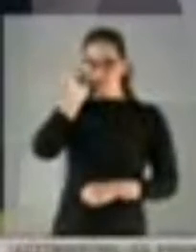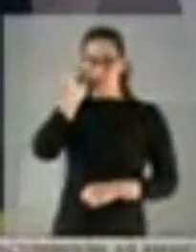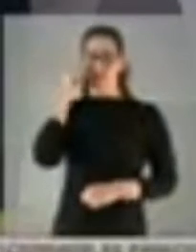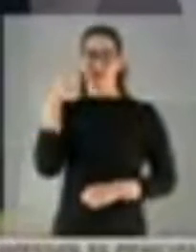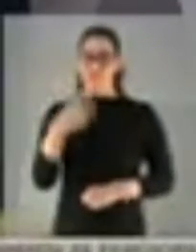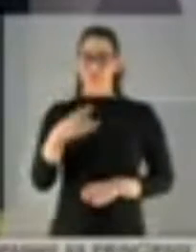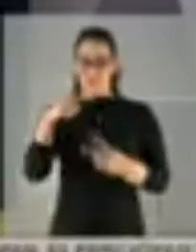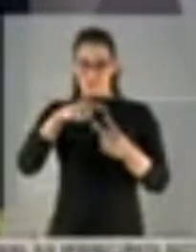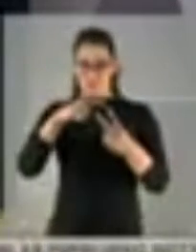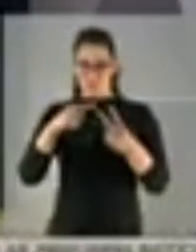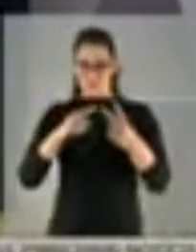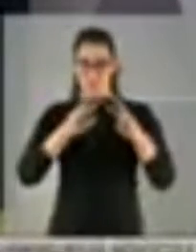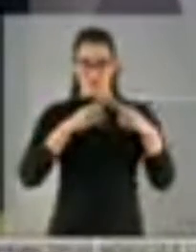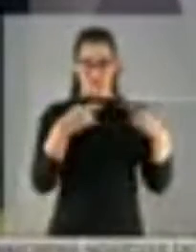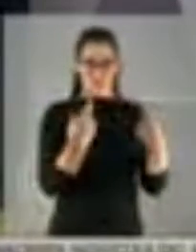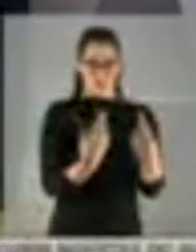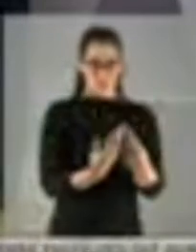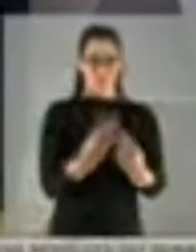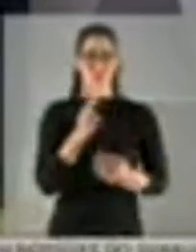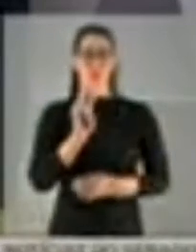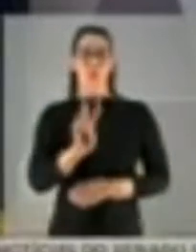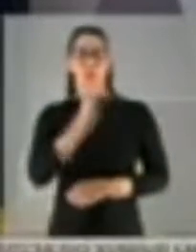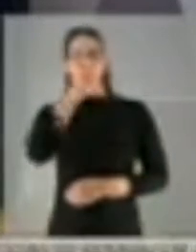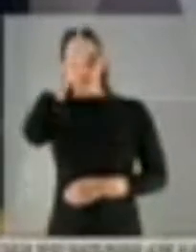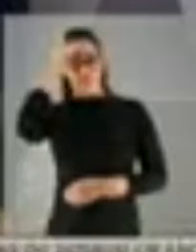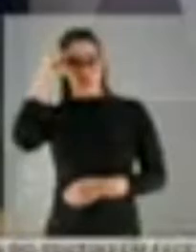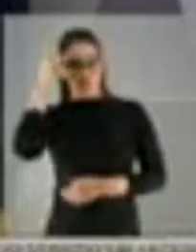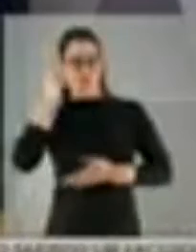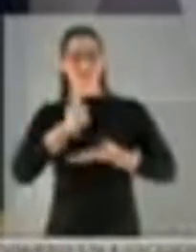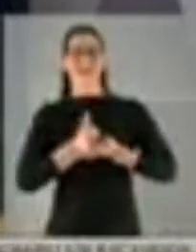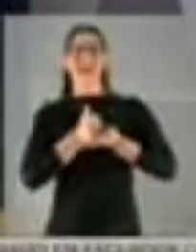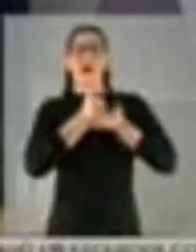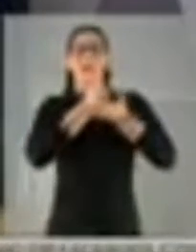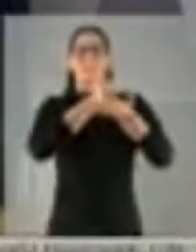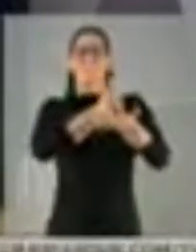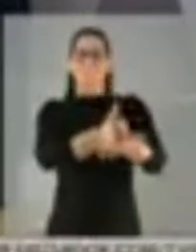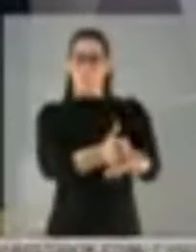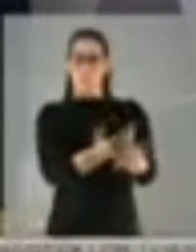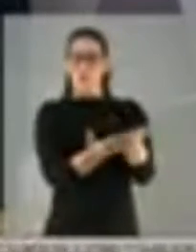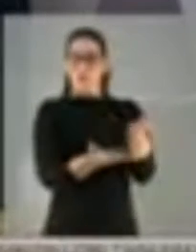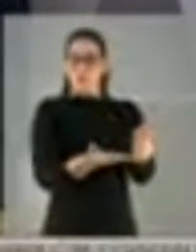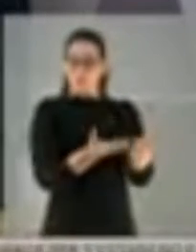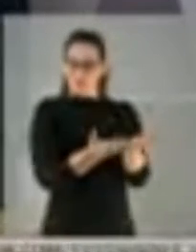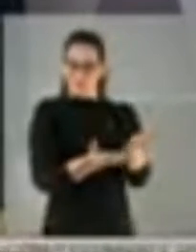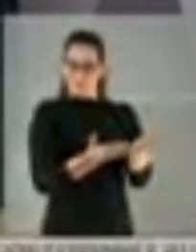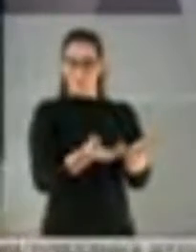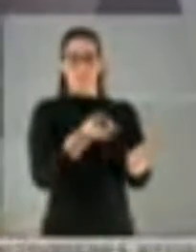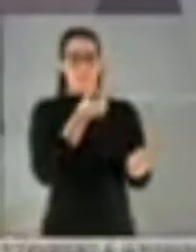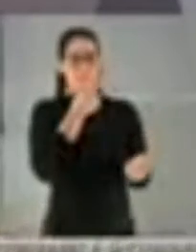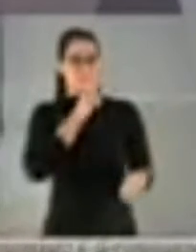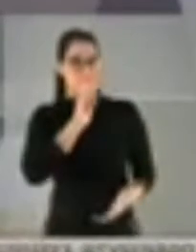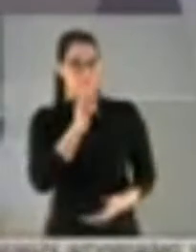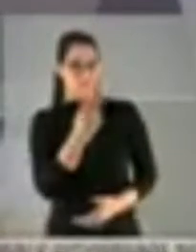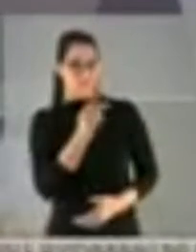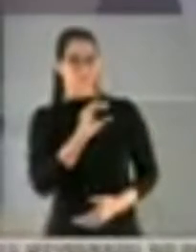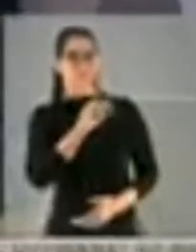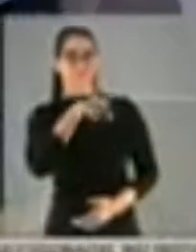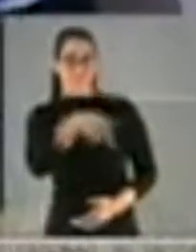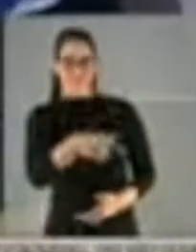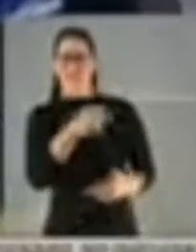nessas 2 sessões, 2 pessoas que apoiam o tratamento com cloroquina, ivermectina e